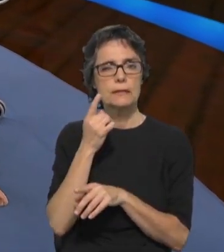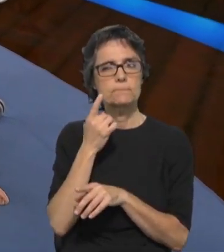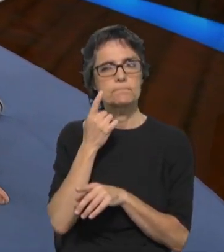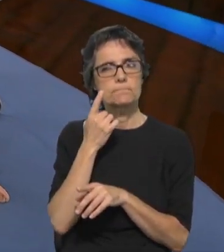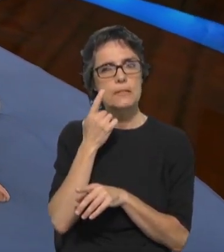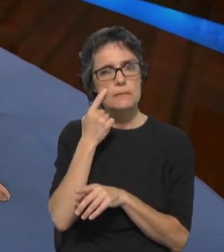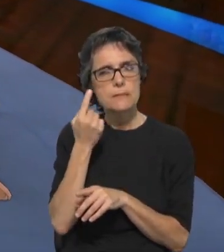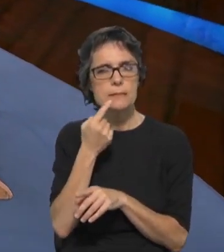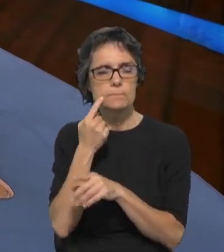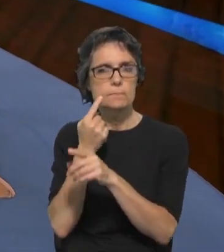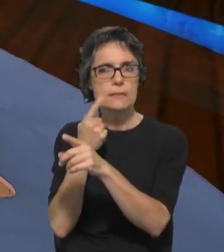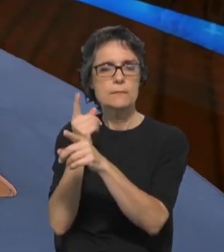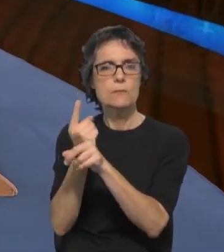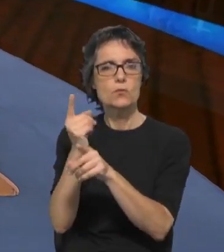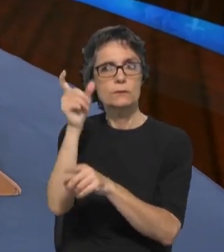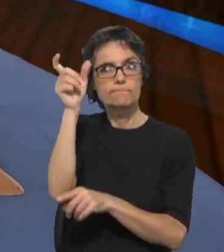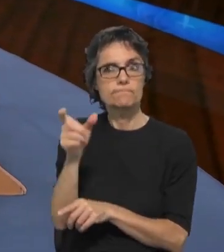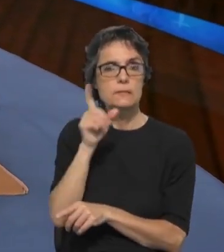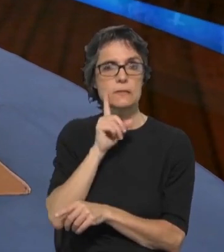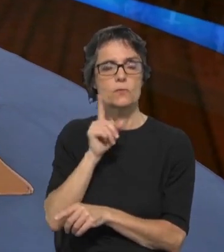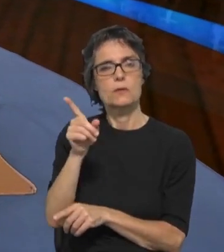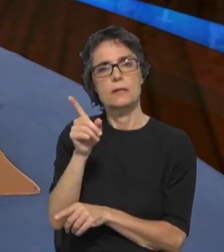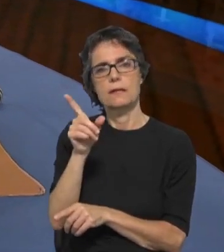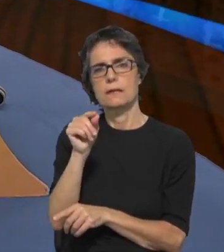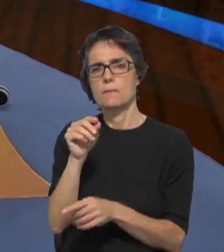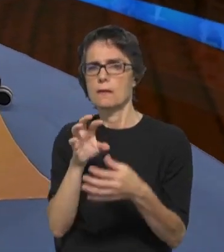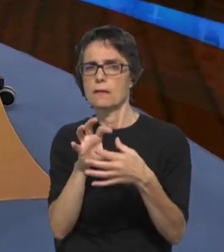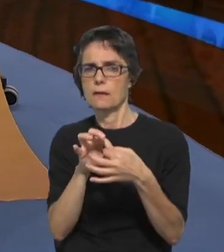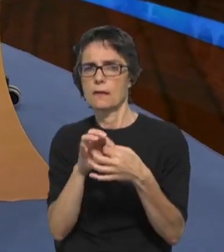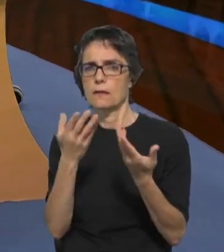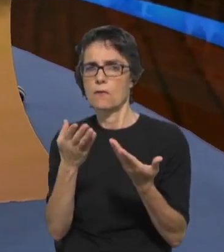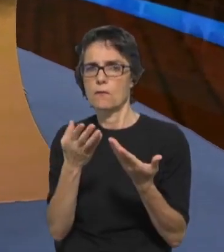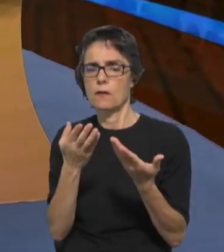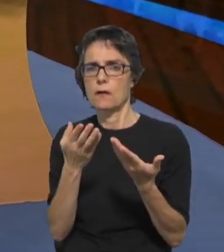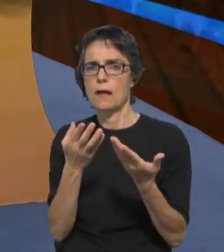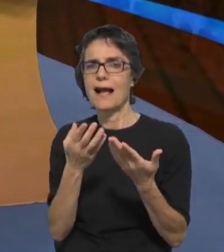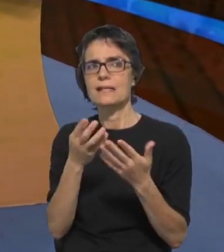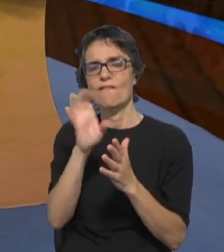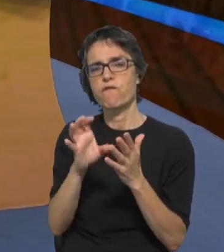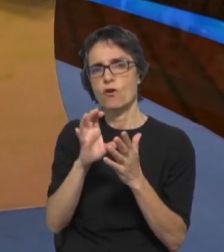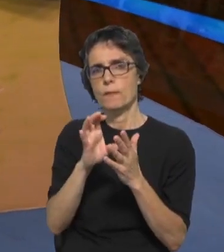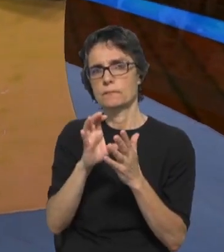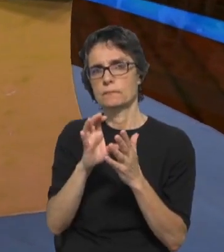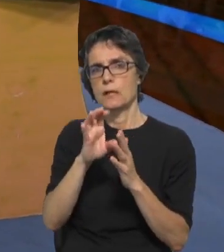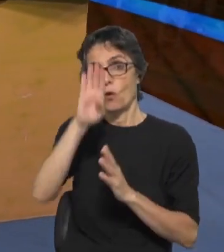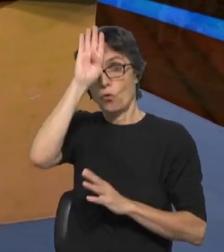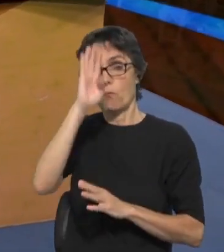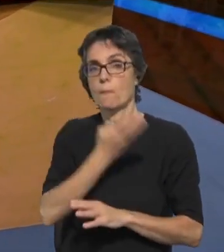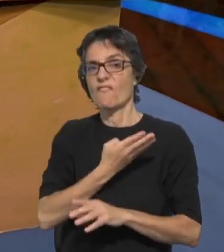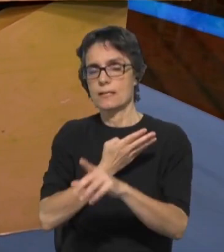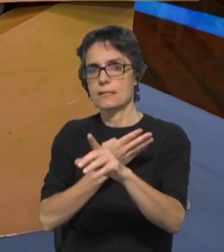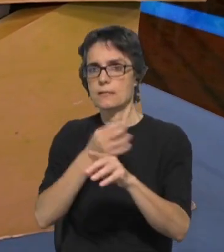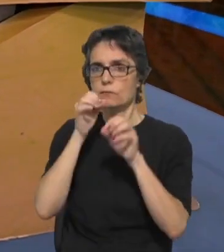vista, com o espírito deste pontificado do Papa Francisco, já que grande parte do